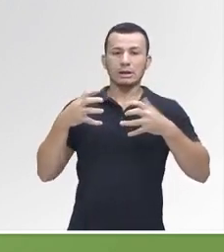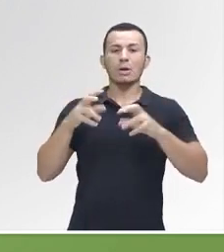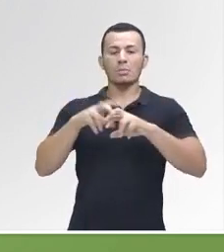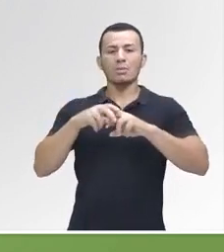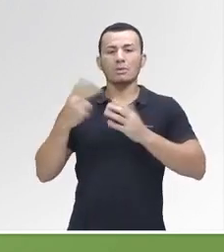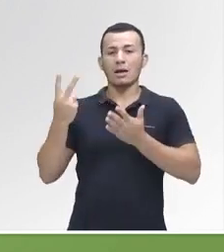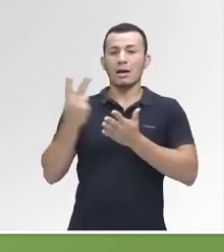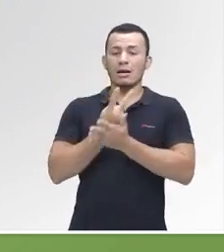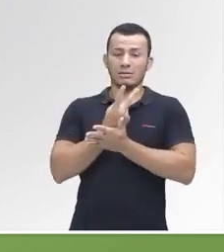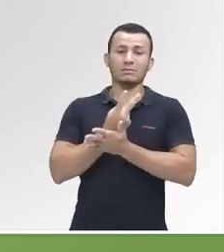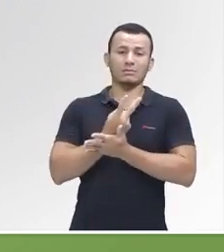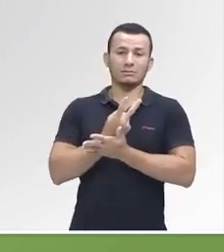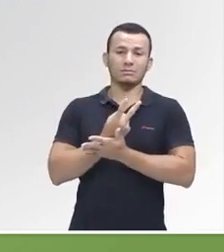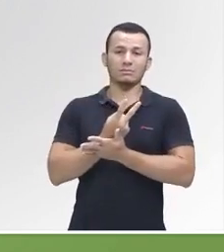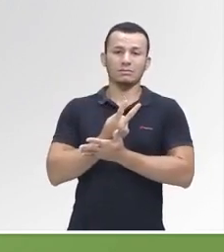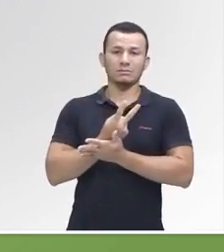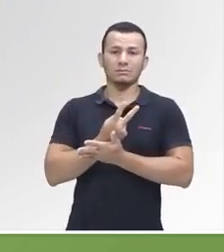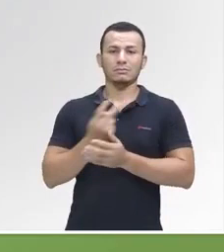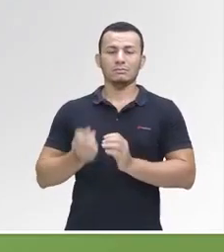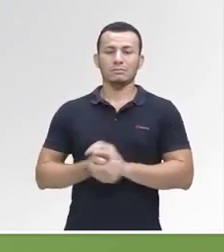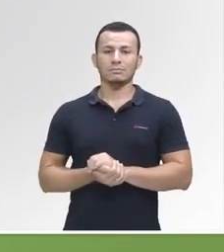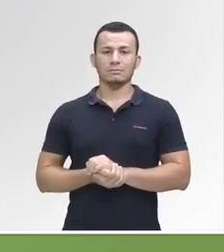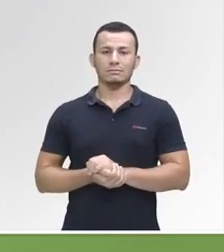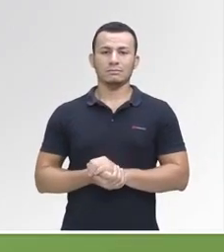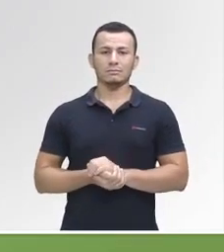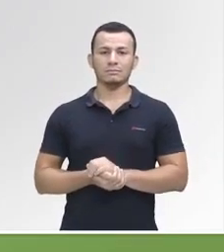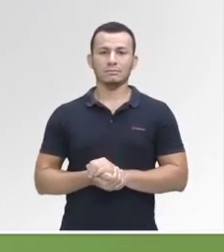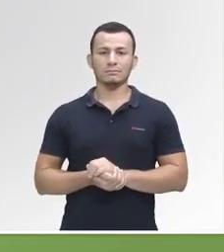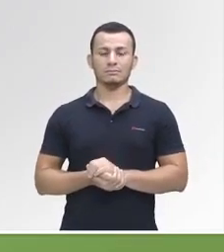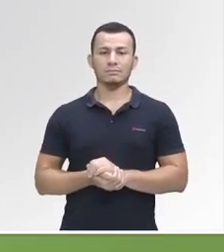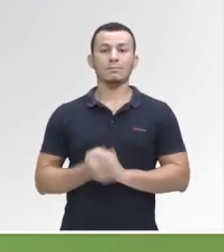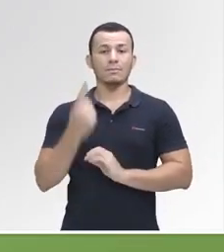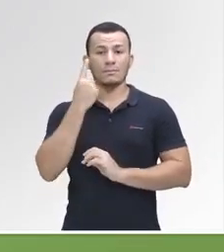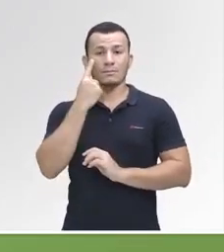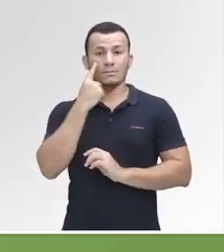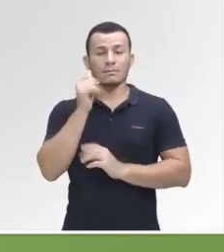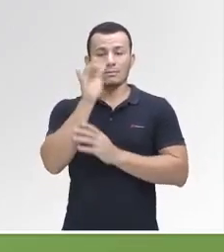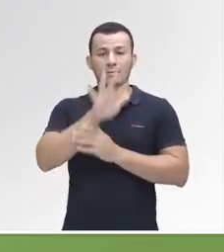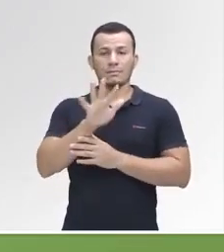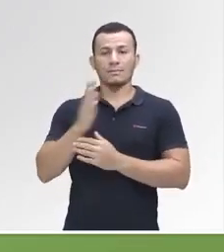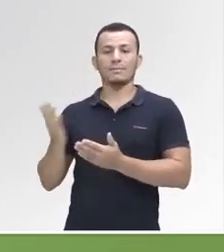situação complexa, como você pode ver nessa imagem.